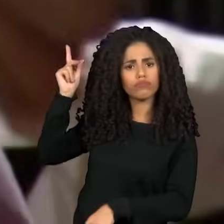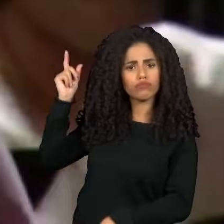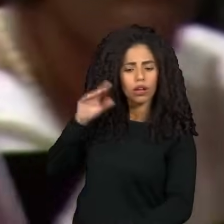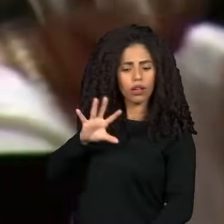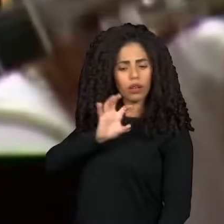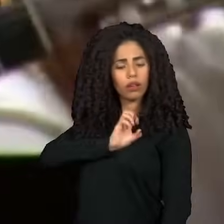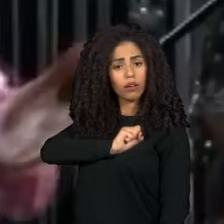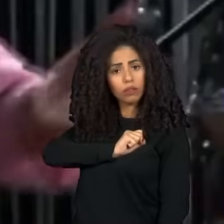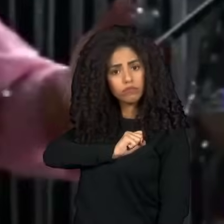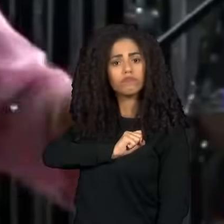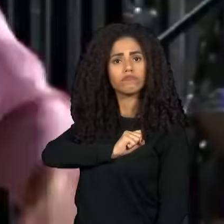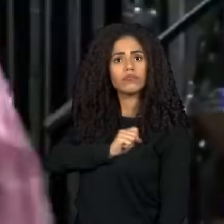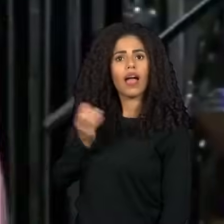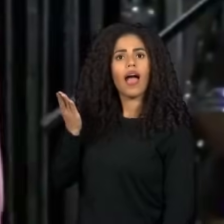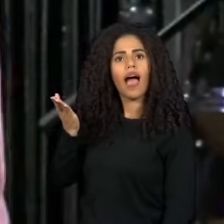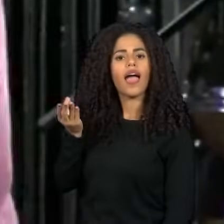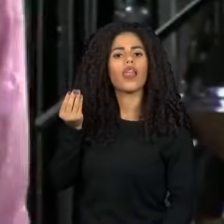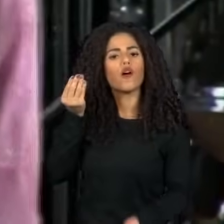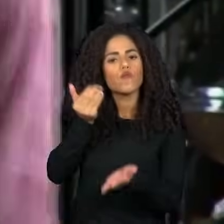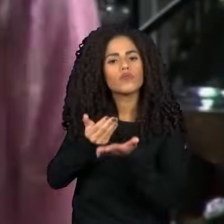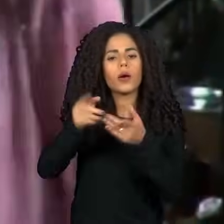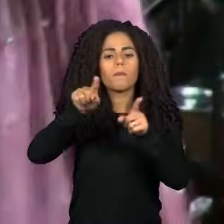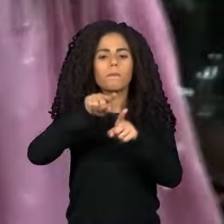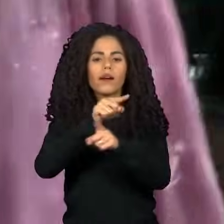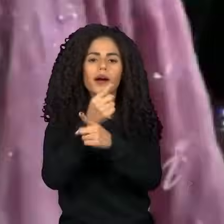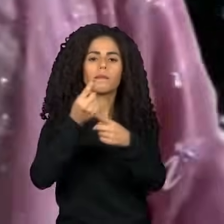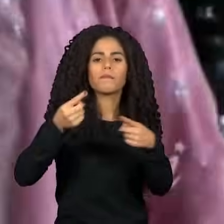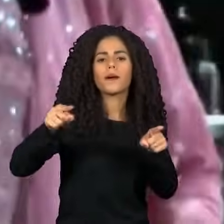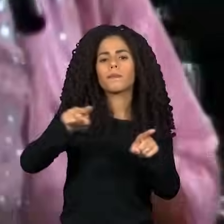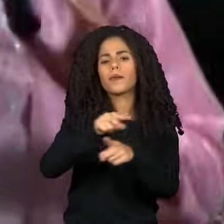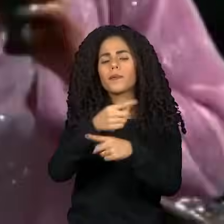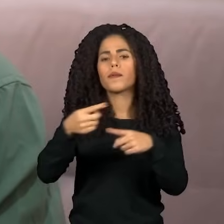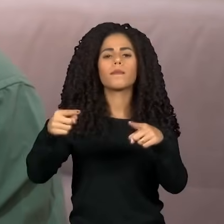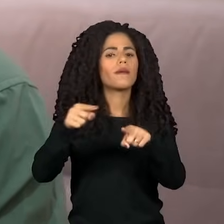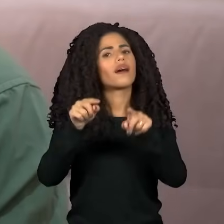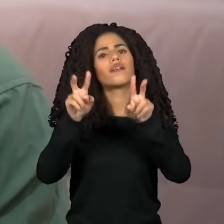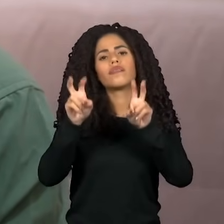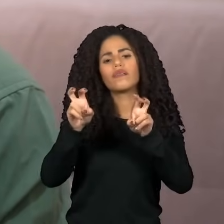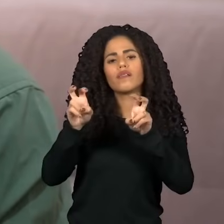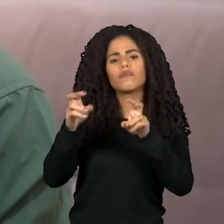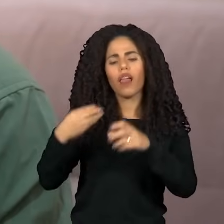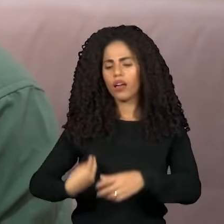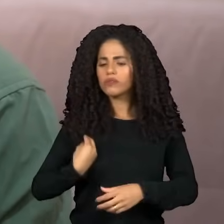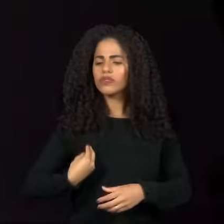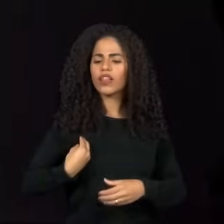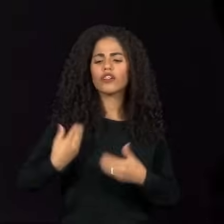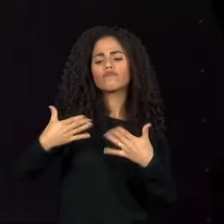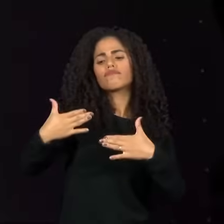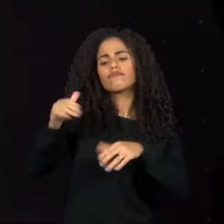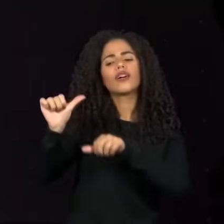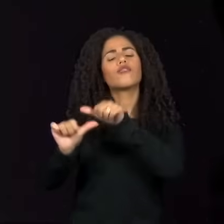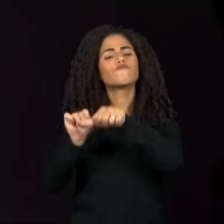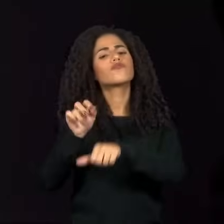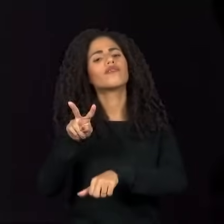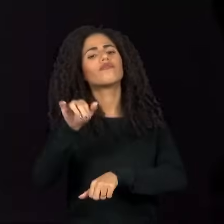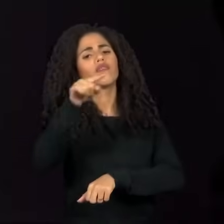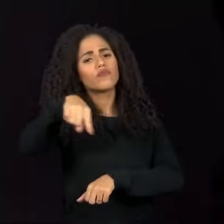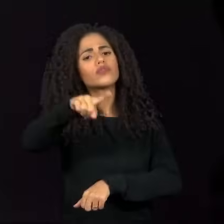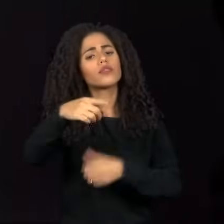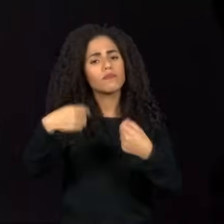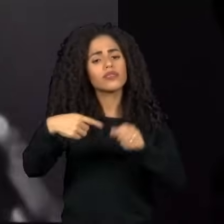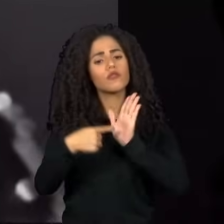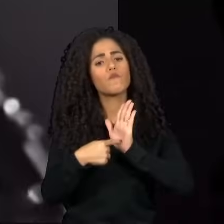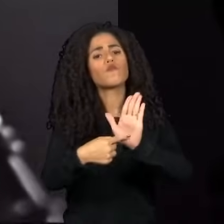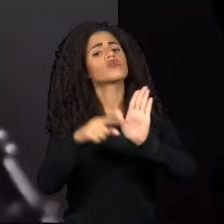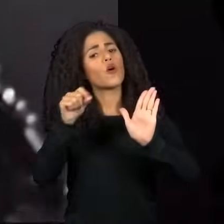Então, quando Alessi Brandão canta na música Deixa Falar, deixa que essa vida um dia muda, você tem que se assumir, e se o